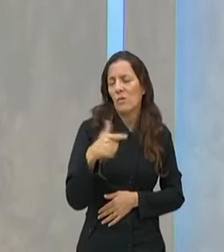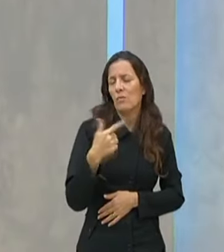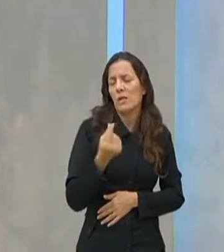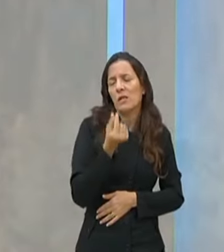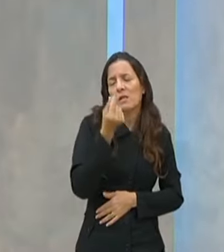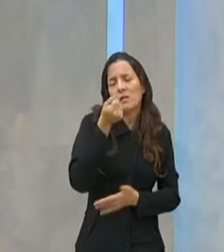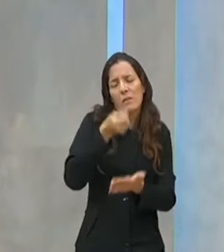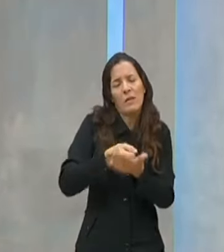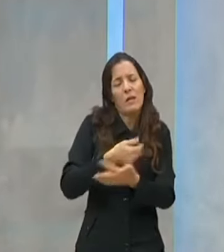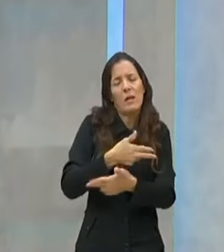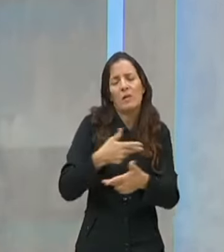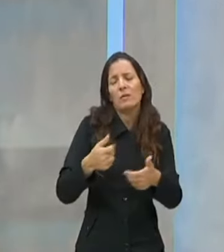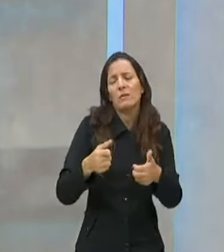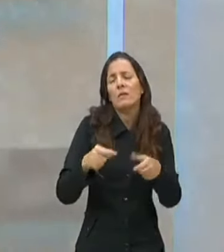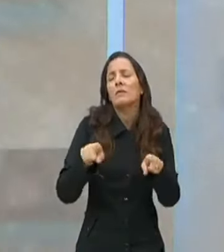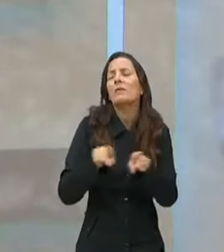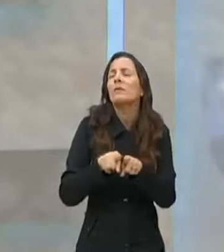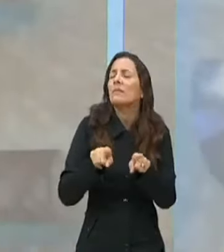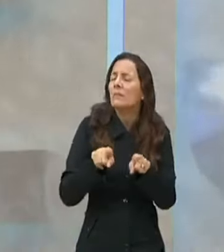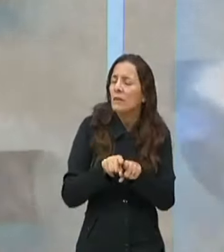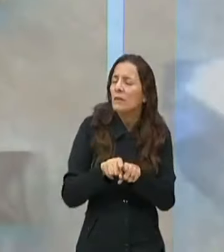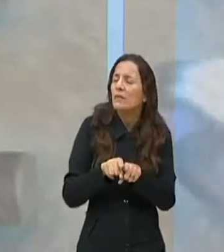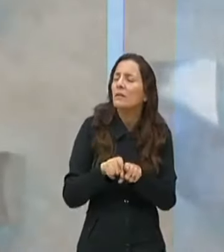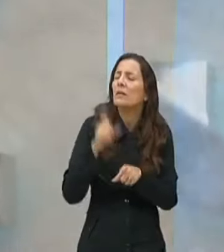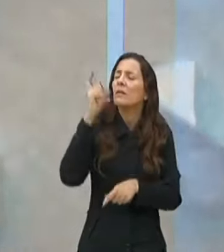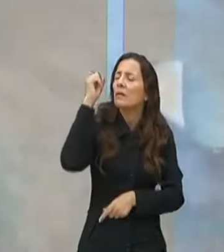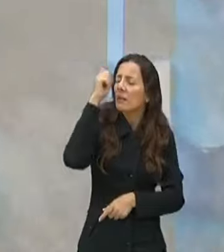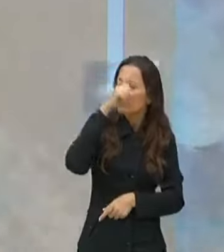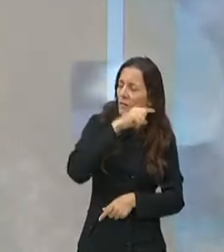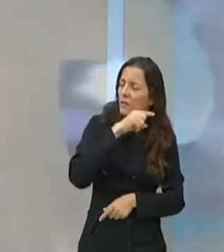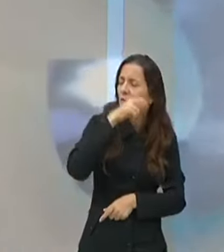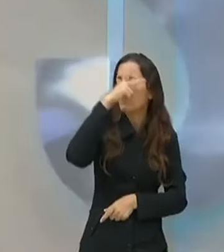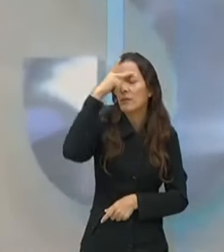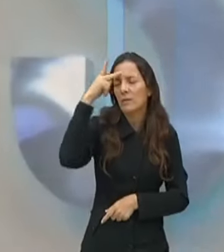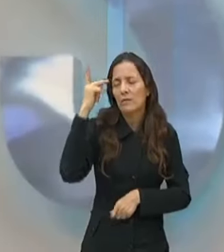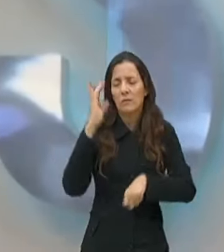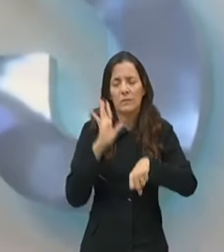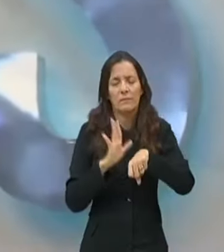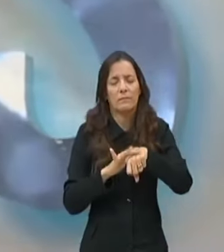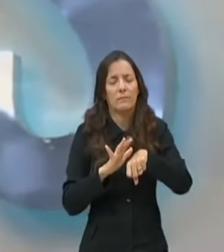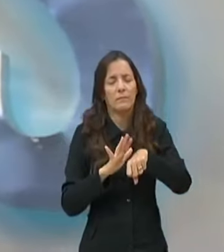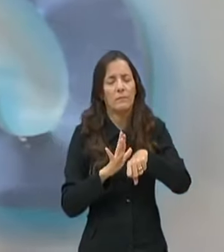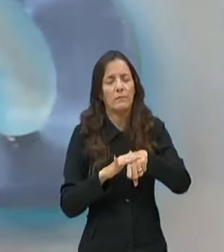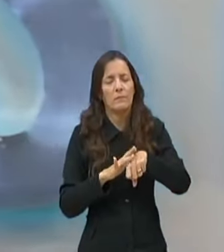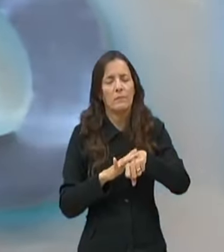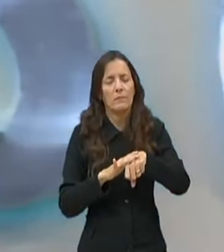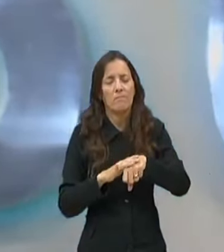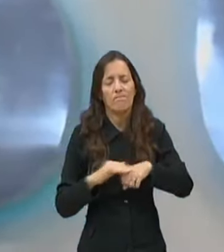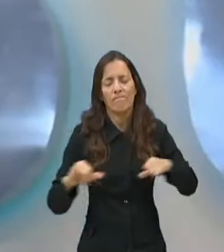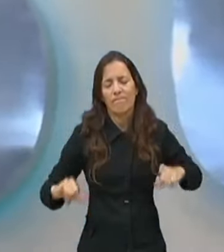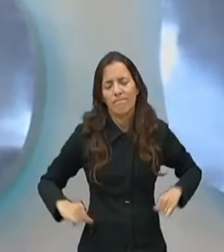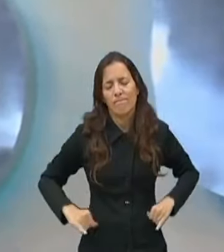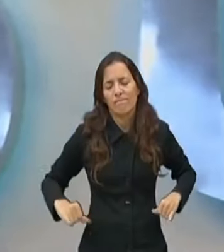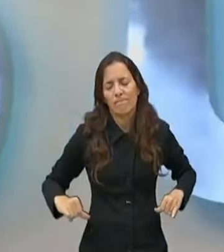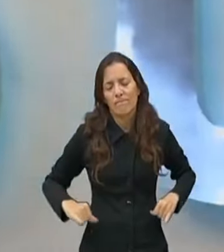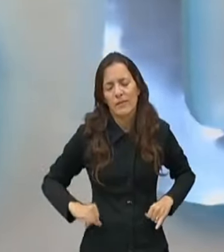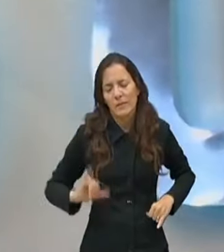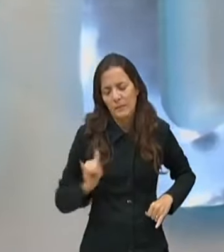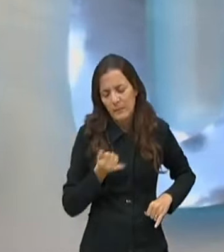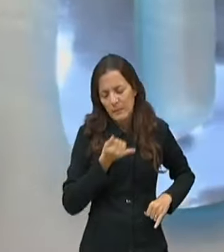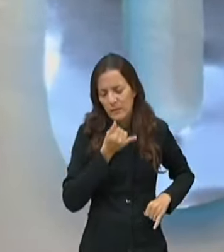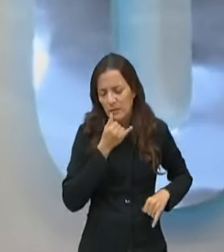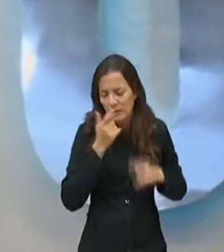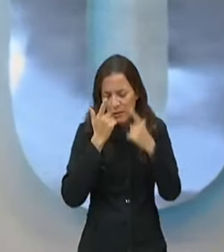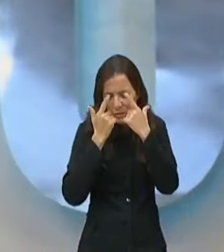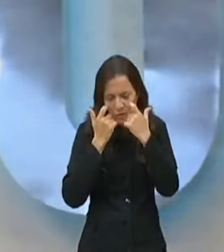pelos médicos, gemendo dores neste momento, Senhor. Ó